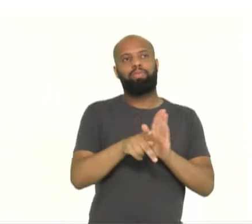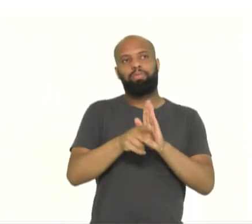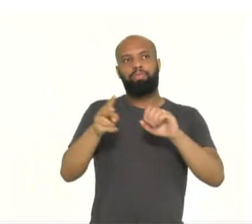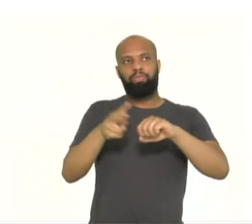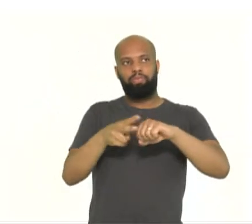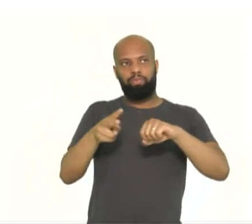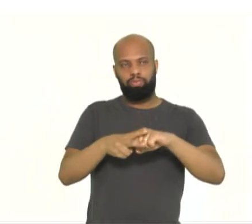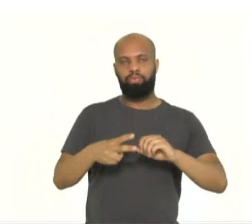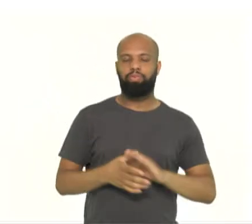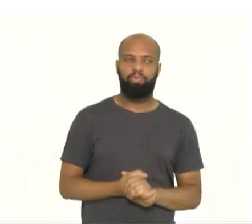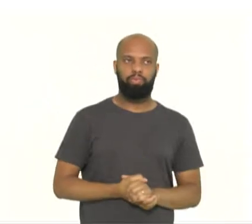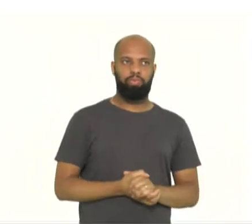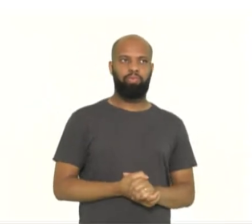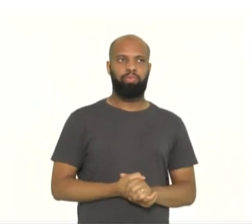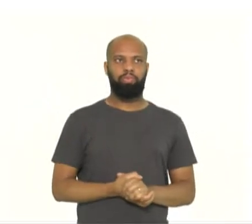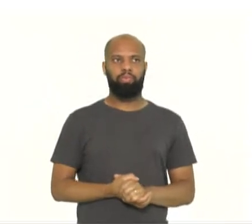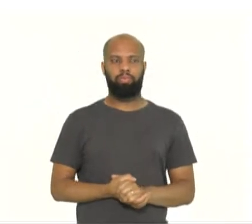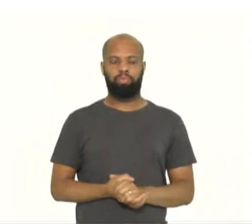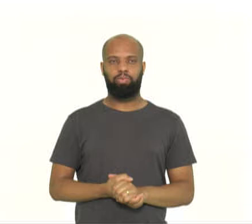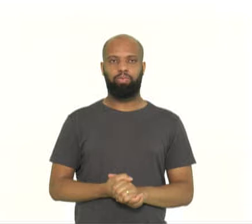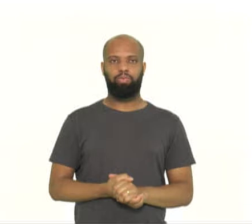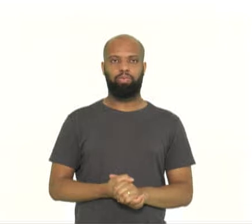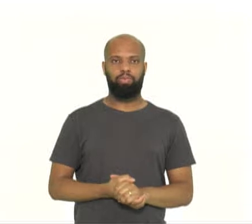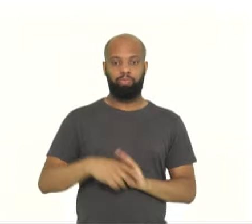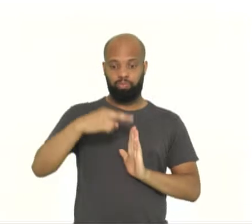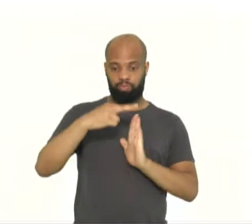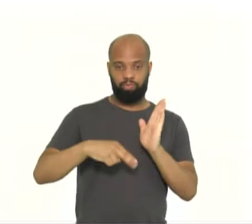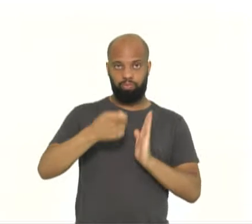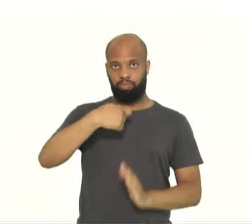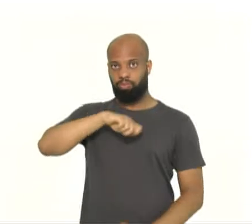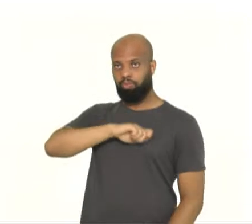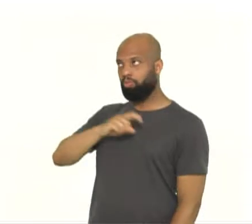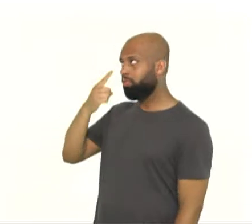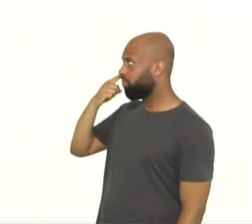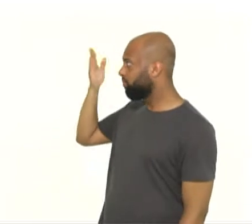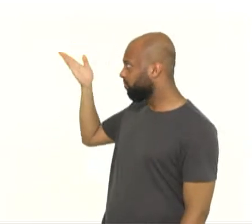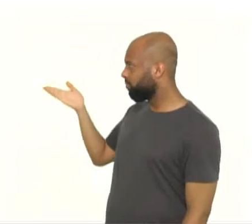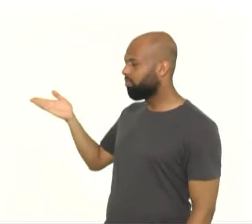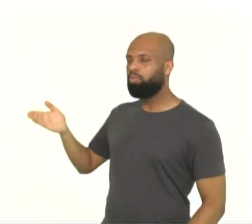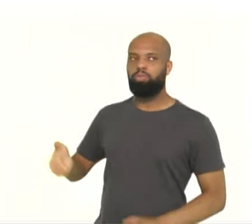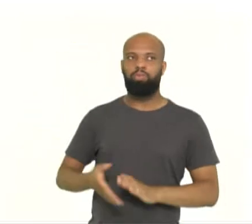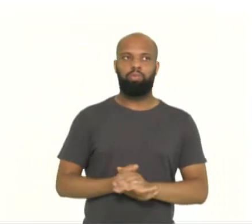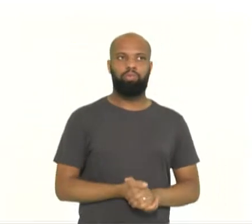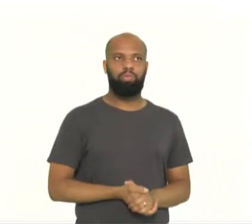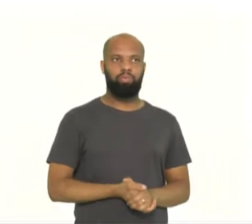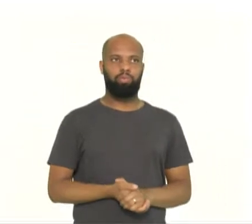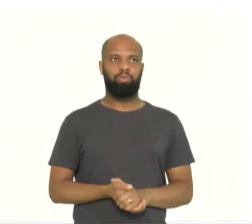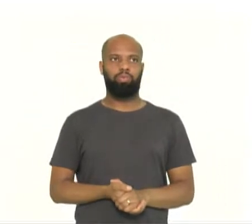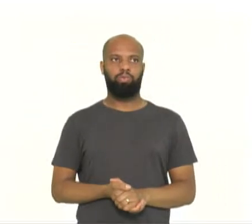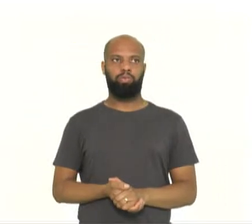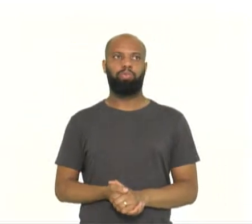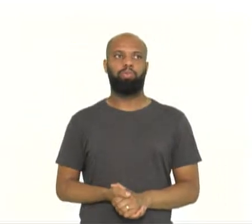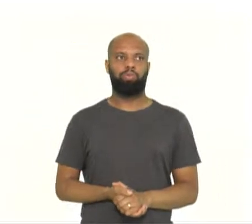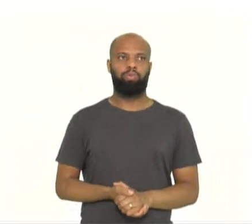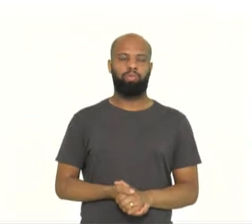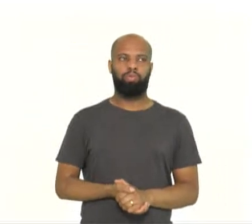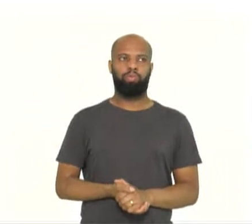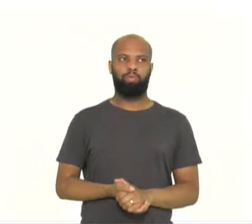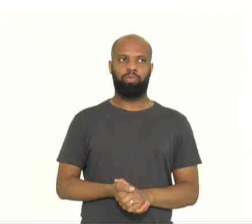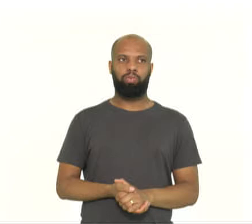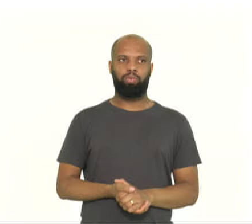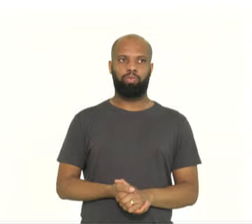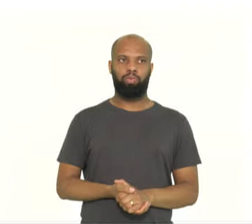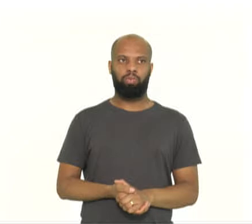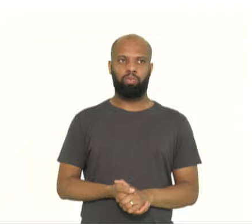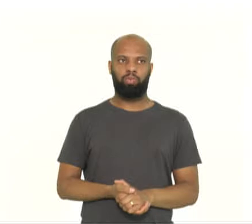verbo. Además, la parte del cuerpo que nos duele sempre lleva artículo determinado, um artículo